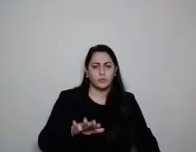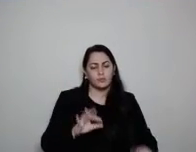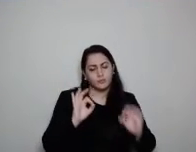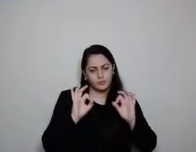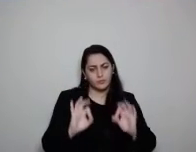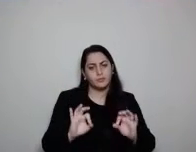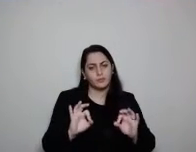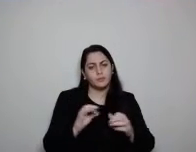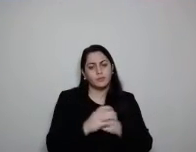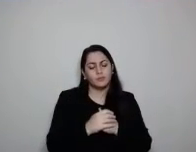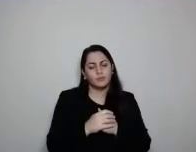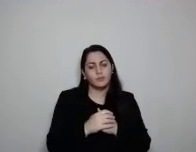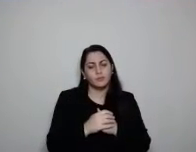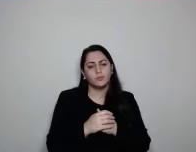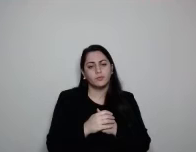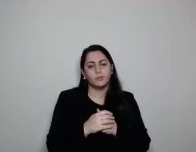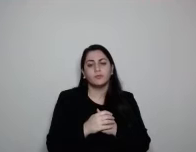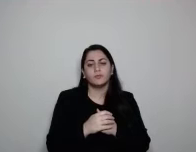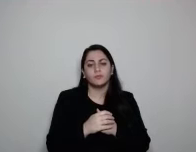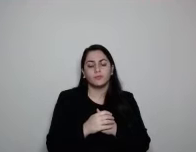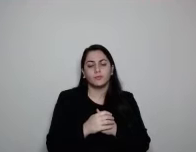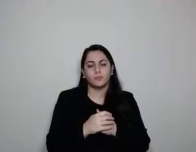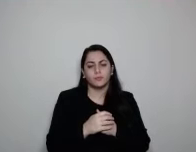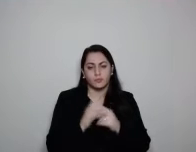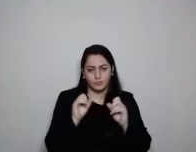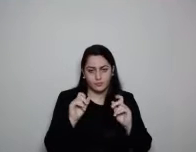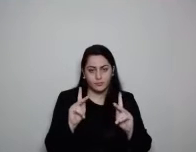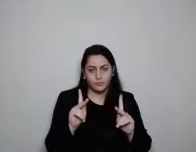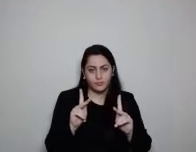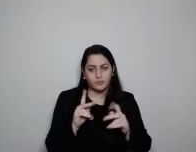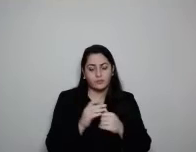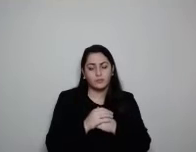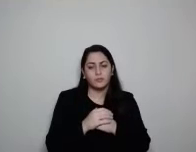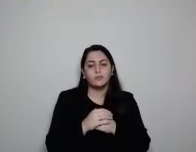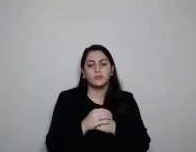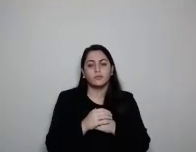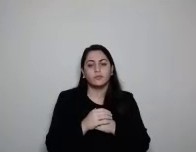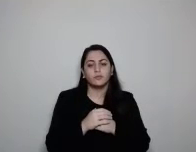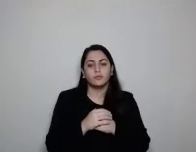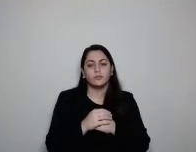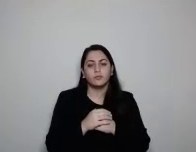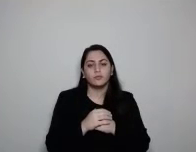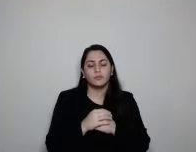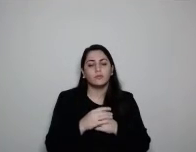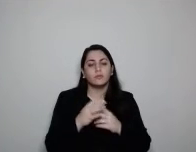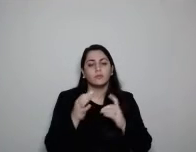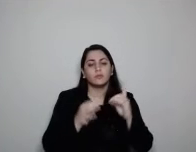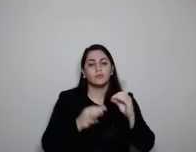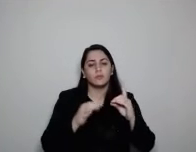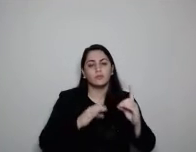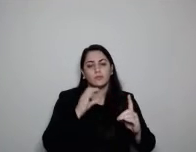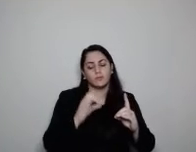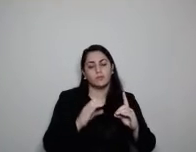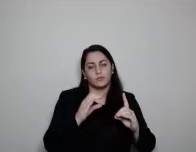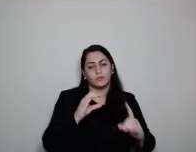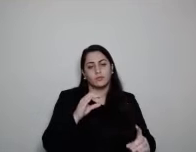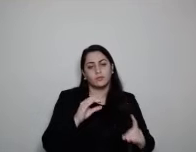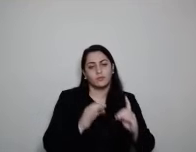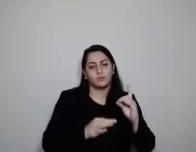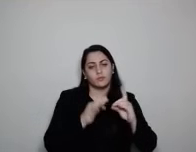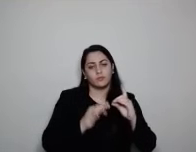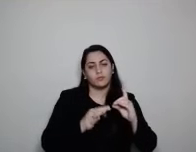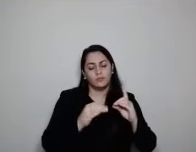para o Ministério Público. Ok, doutor. Então, aguardar o voto do desembargador Cláudio Santos. Desembargador Ibanez,